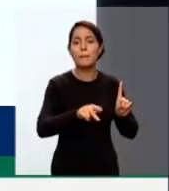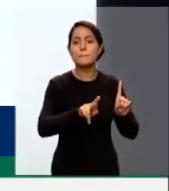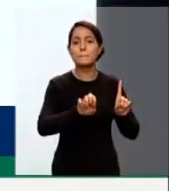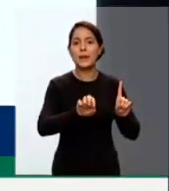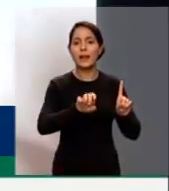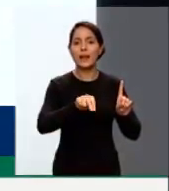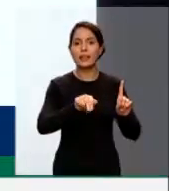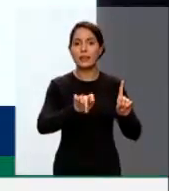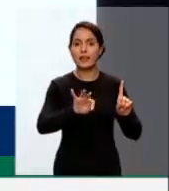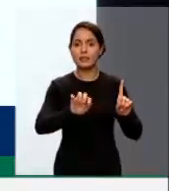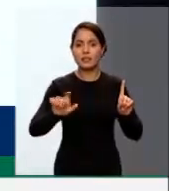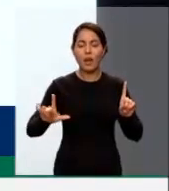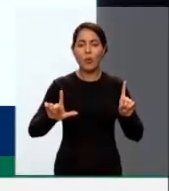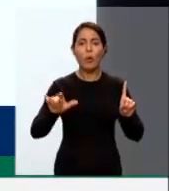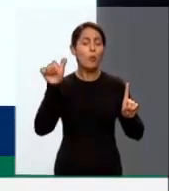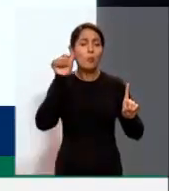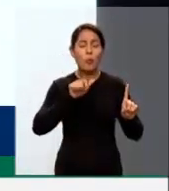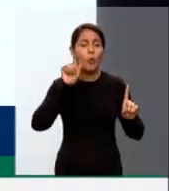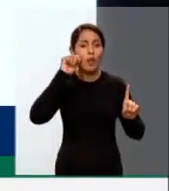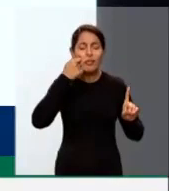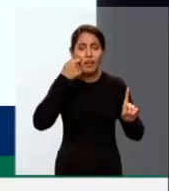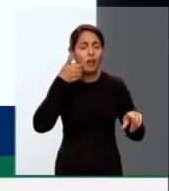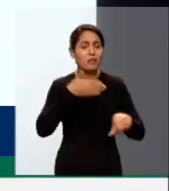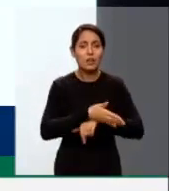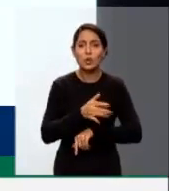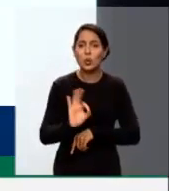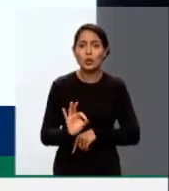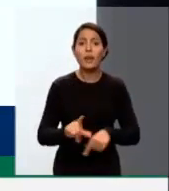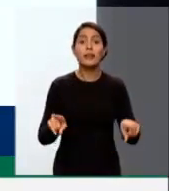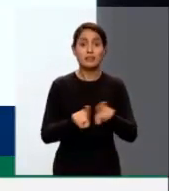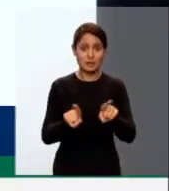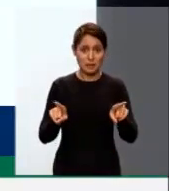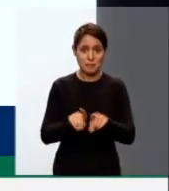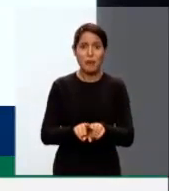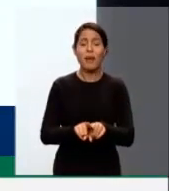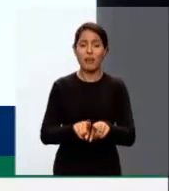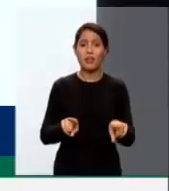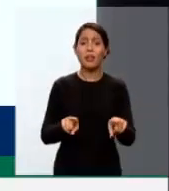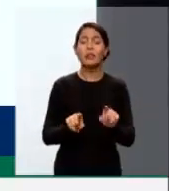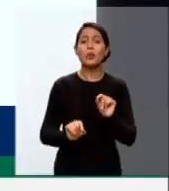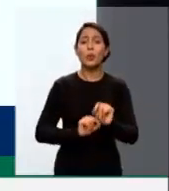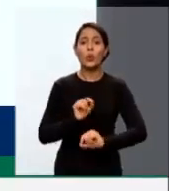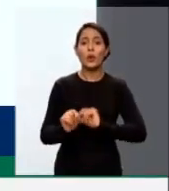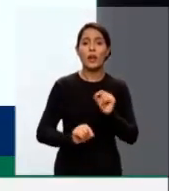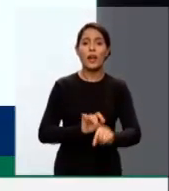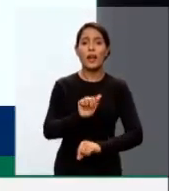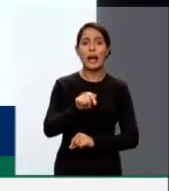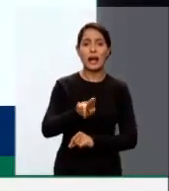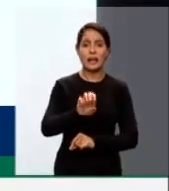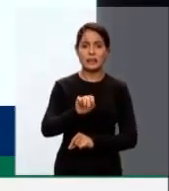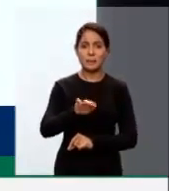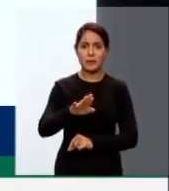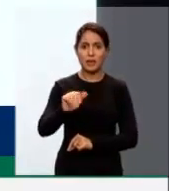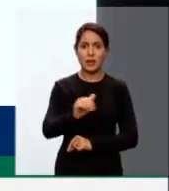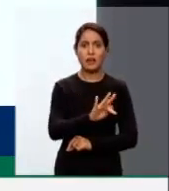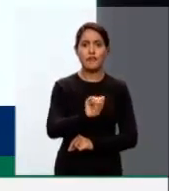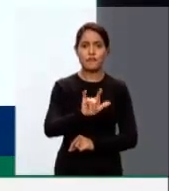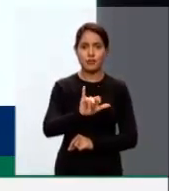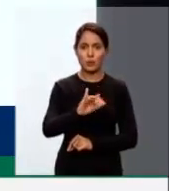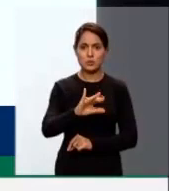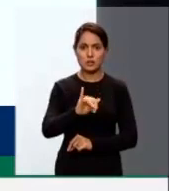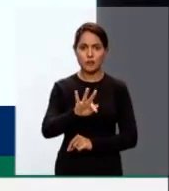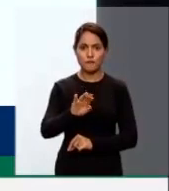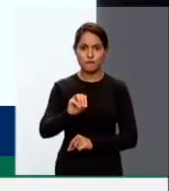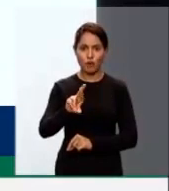como pessoas negras em geral, como anemia falciforme. Infelizmente, temos poucas políticas públicas que dão conta de